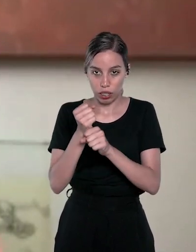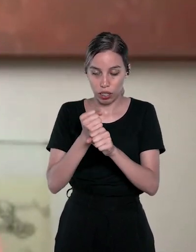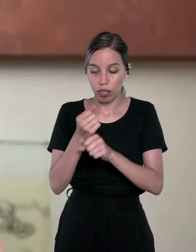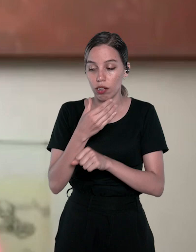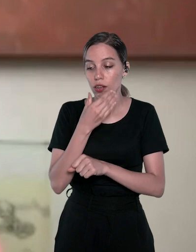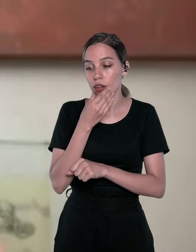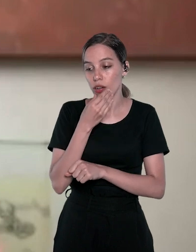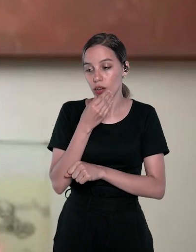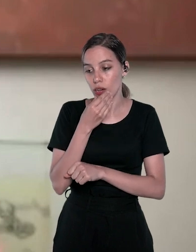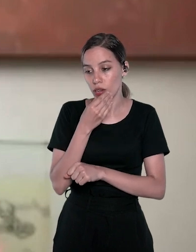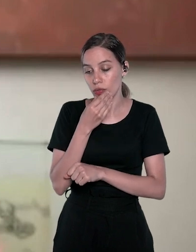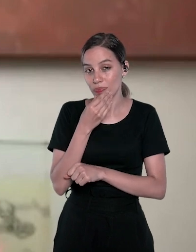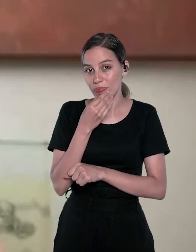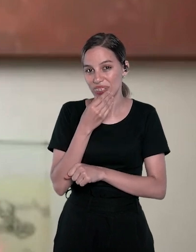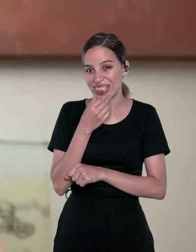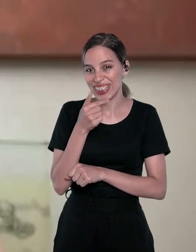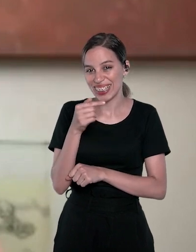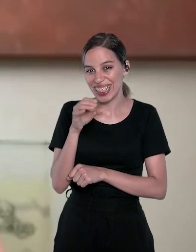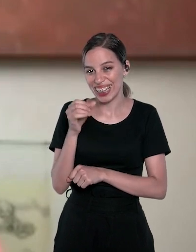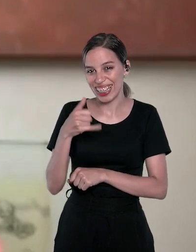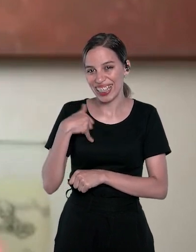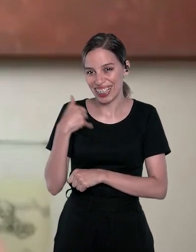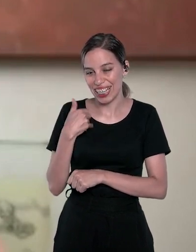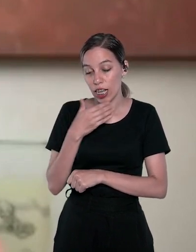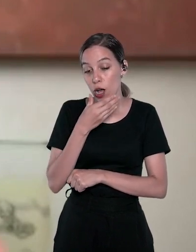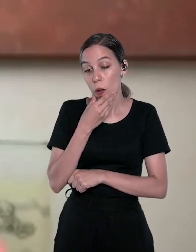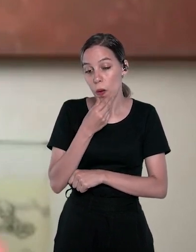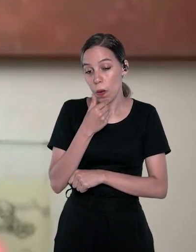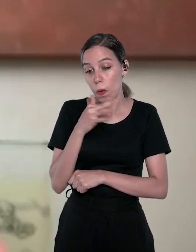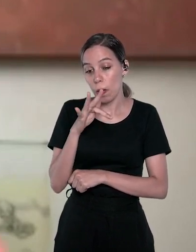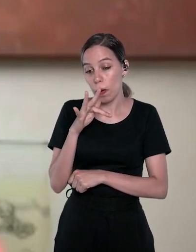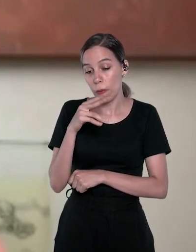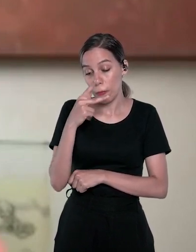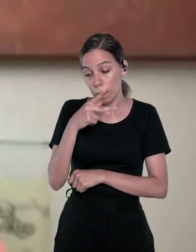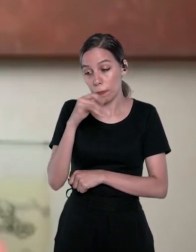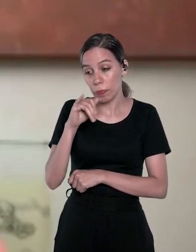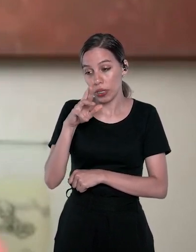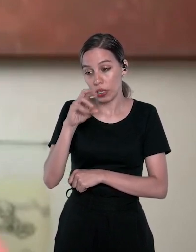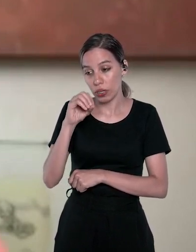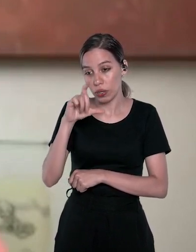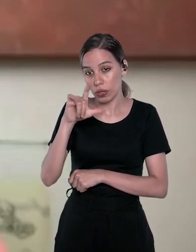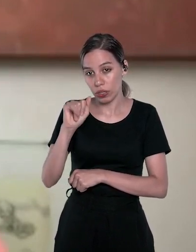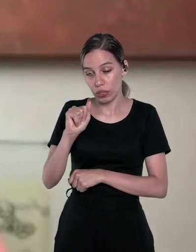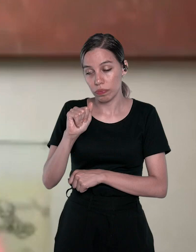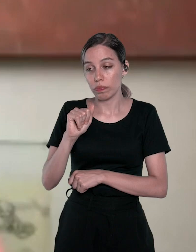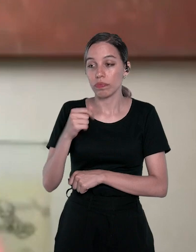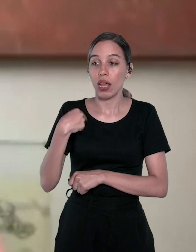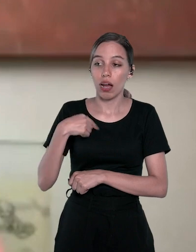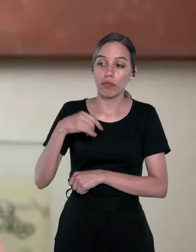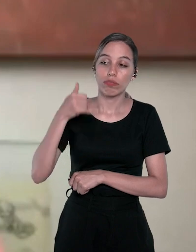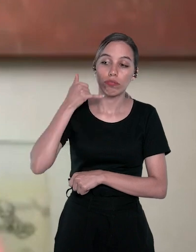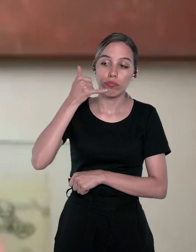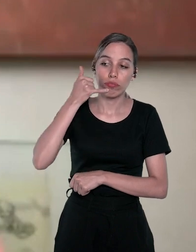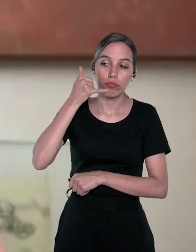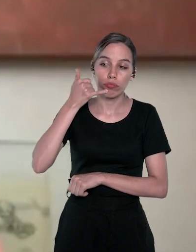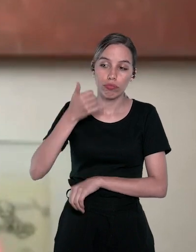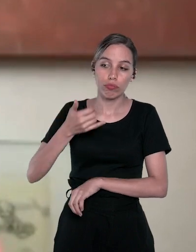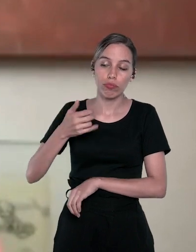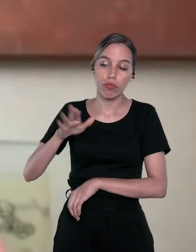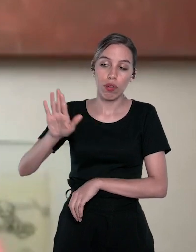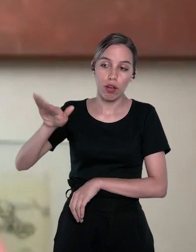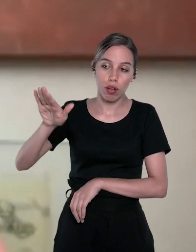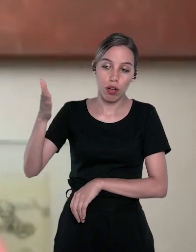Telefonema, o Wander falou pouco, tudo bem, pode vir. Eu fui. Quando eu cheguei lá, o